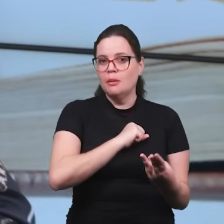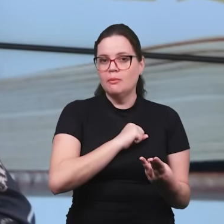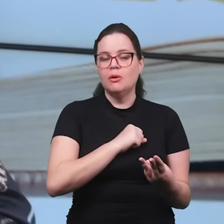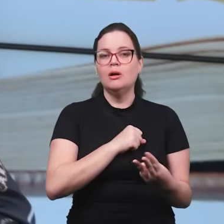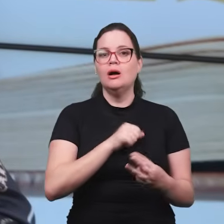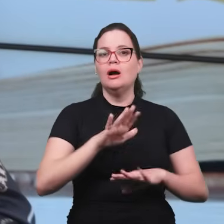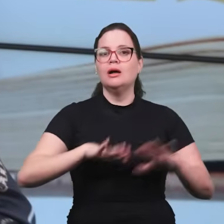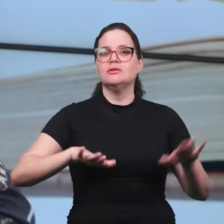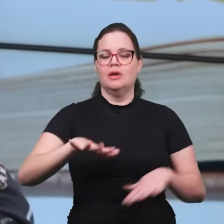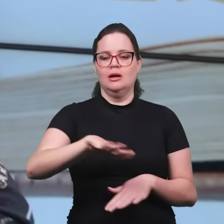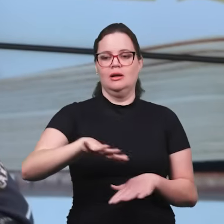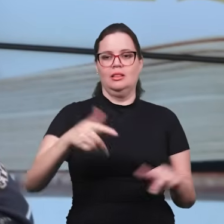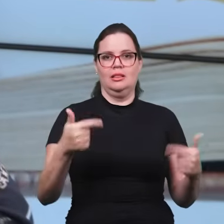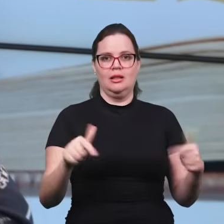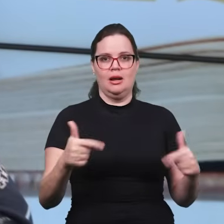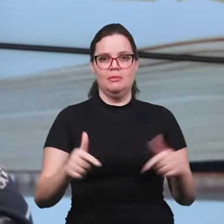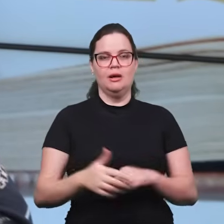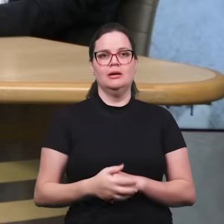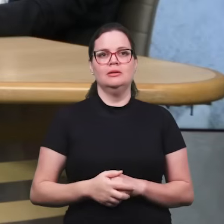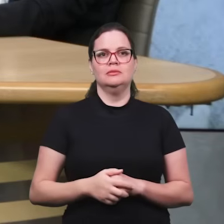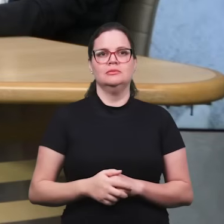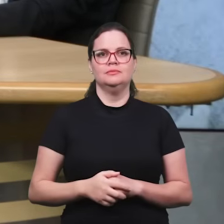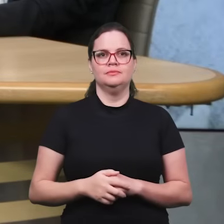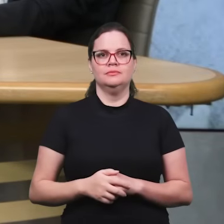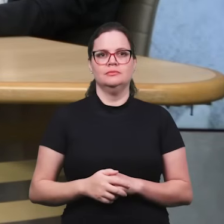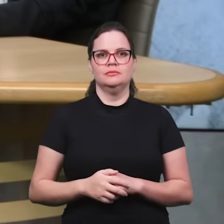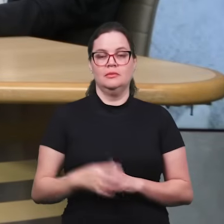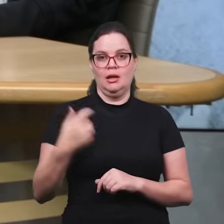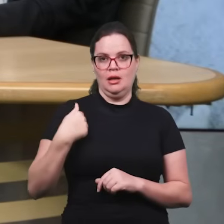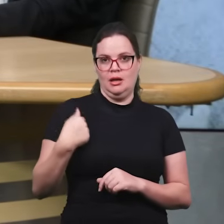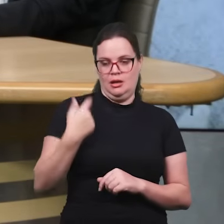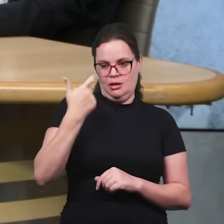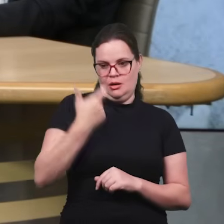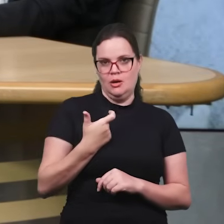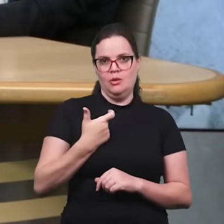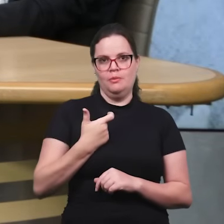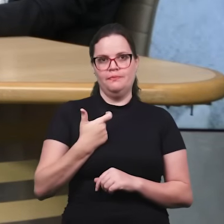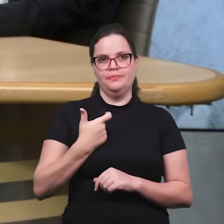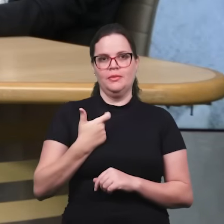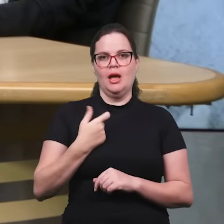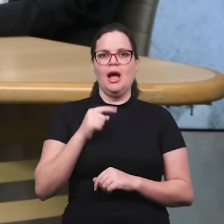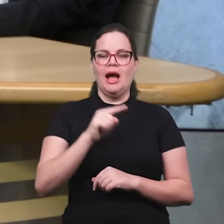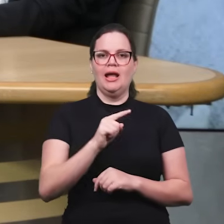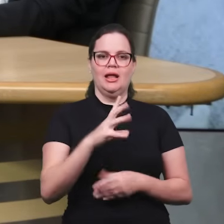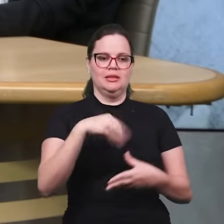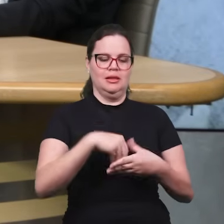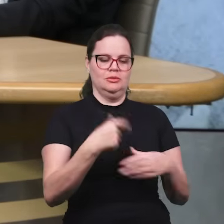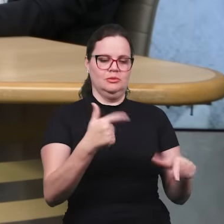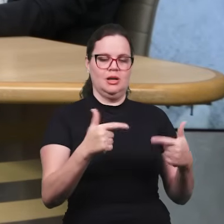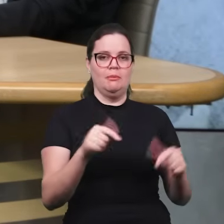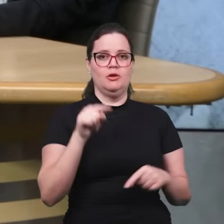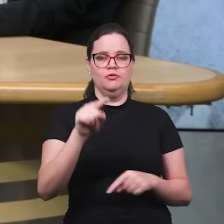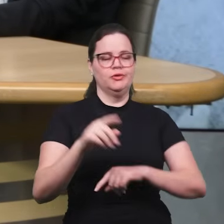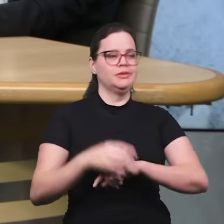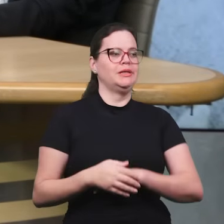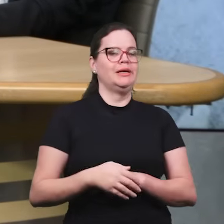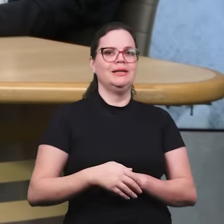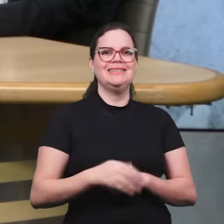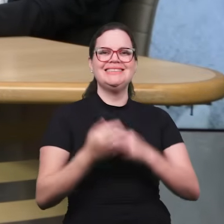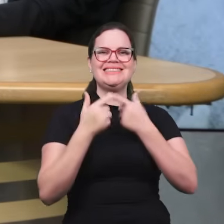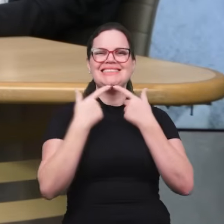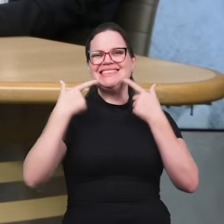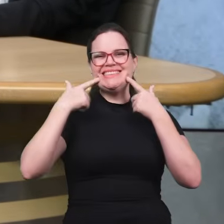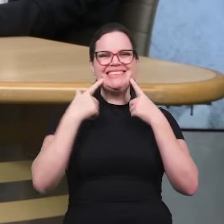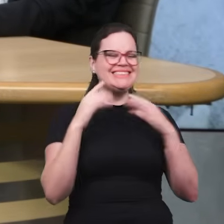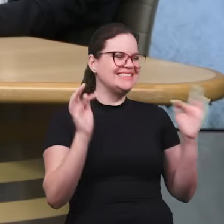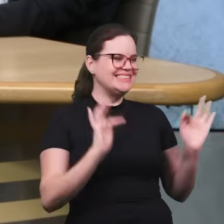de trabalho, nós somos uma pessoa, né? Então ali você não grita com ninguém, ali você tem um sorriso